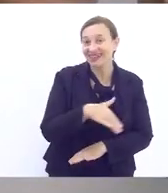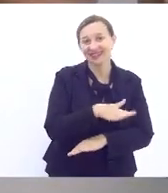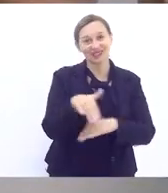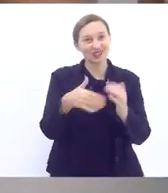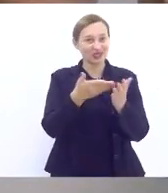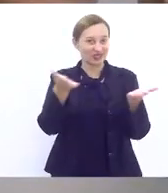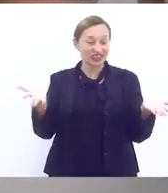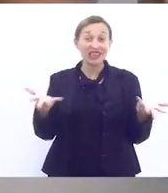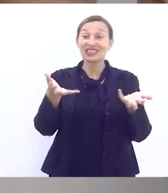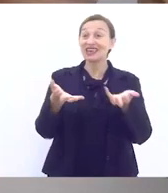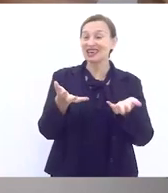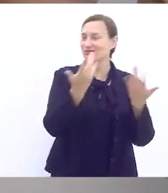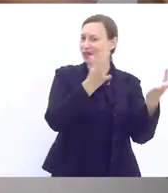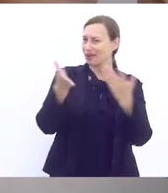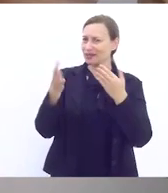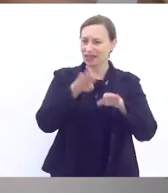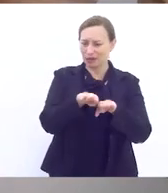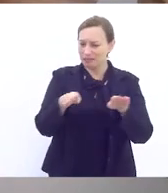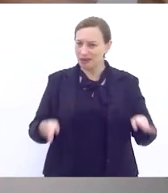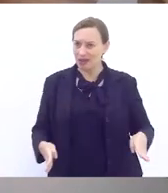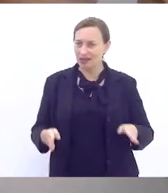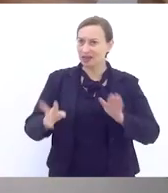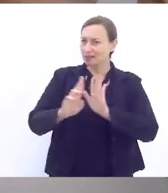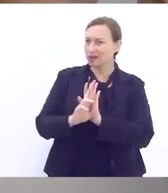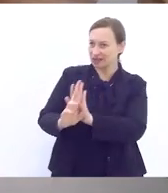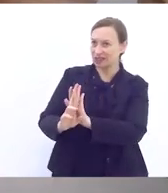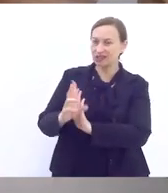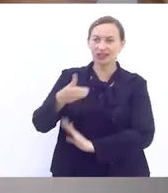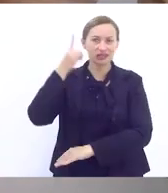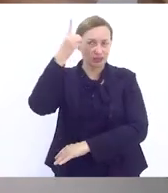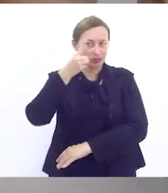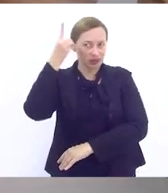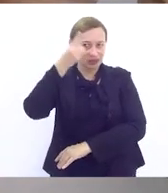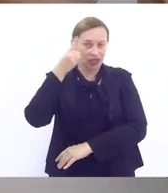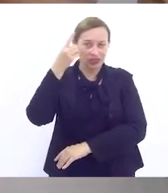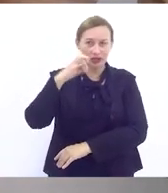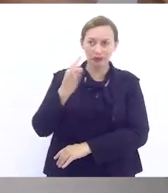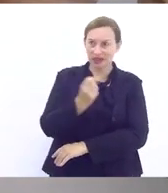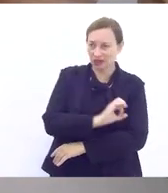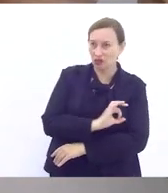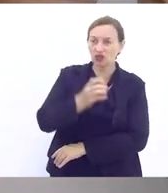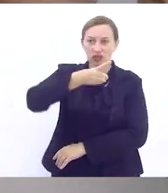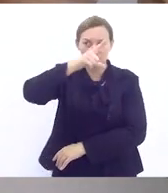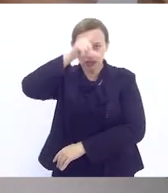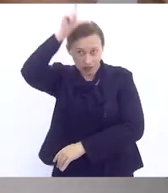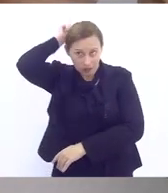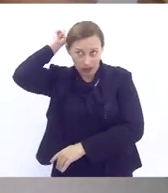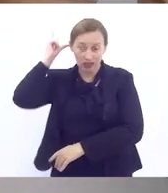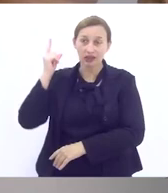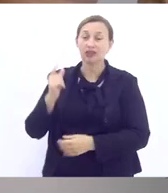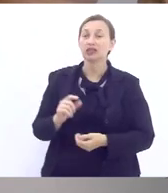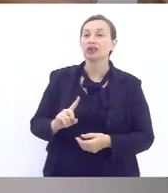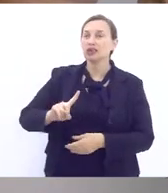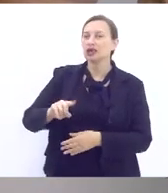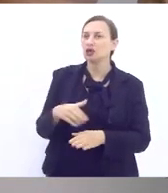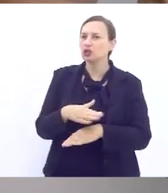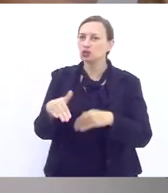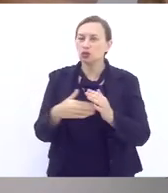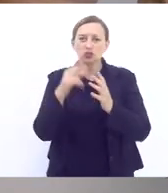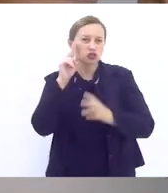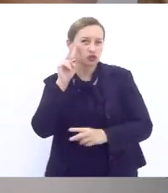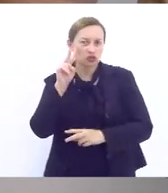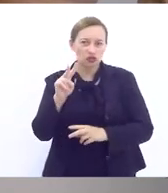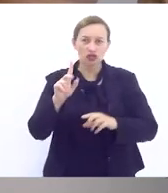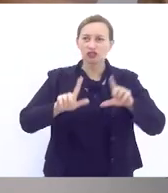queria saudar aqui a mesa na figura da deputada Marta Rocha e do Luiz Paulo e os presentes quem nos